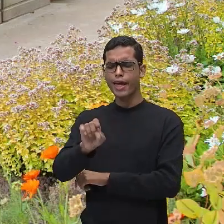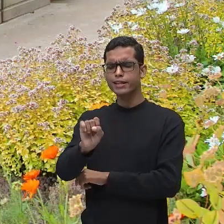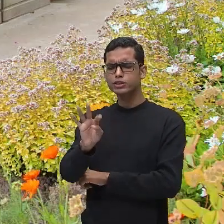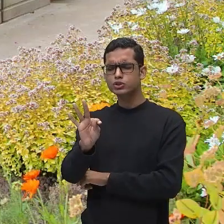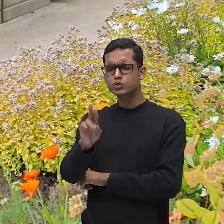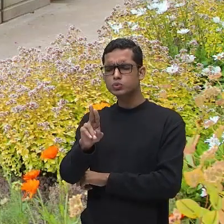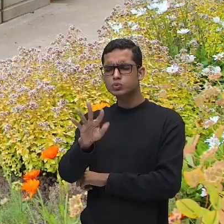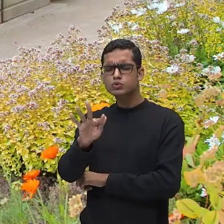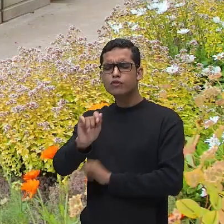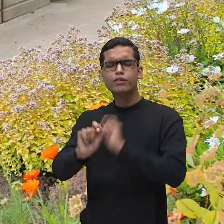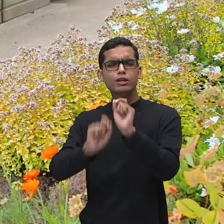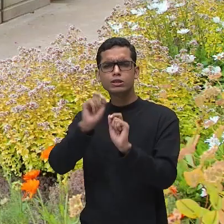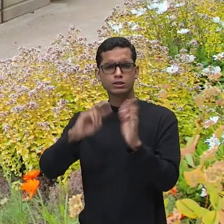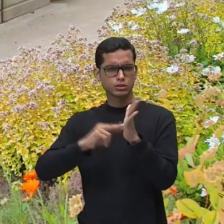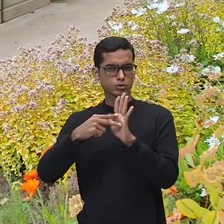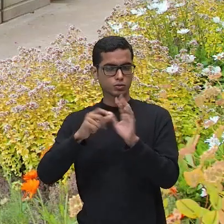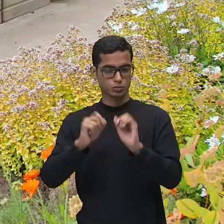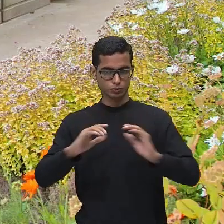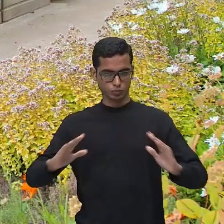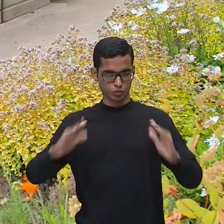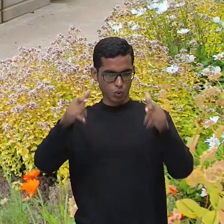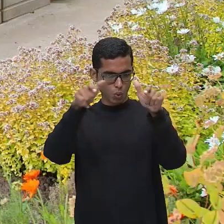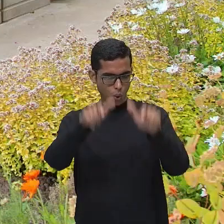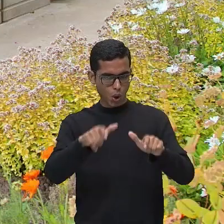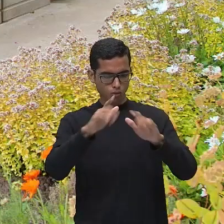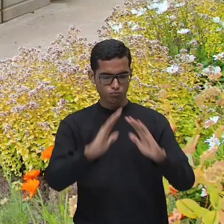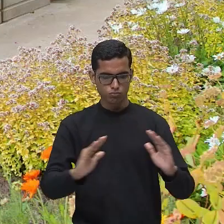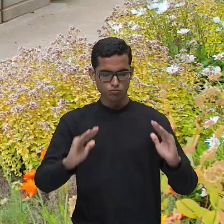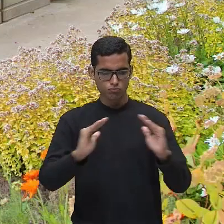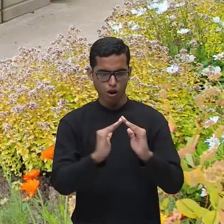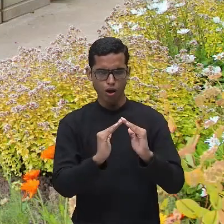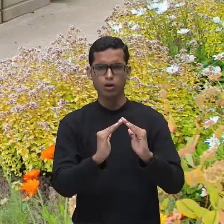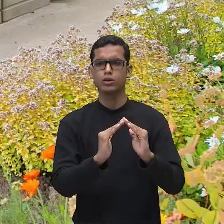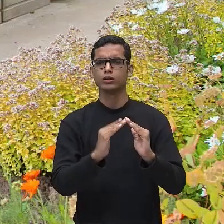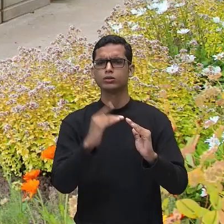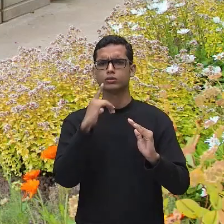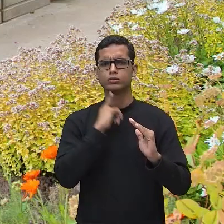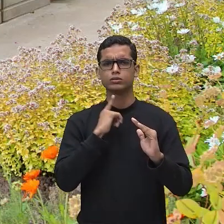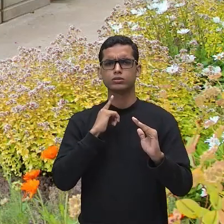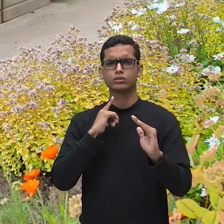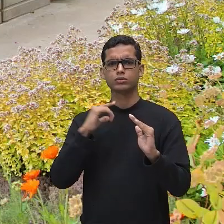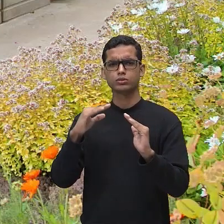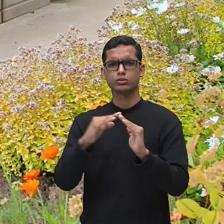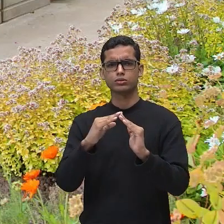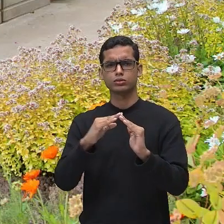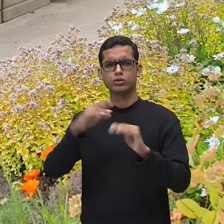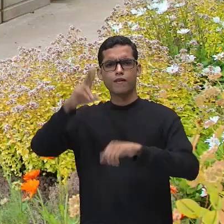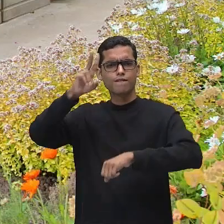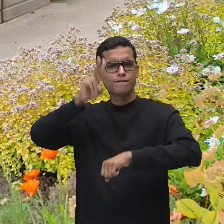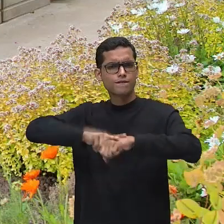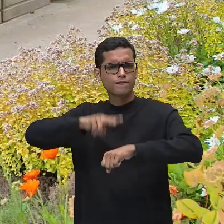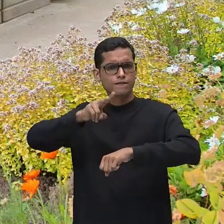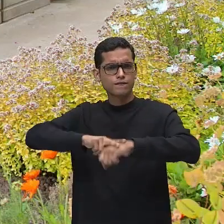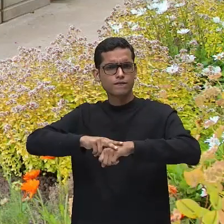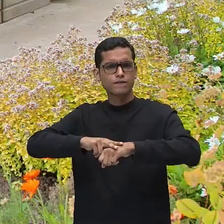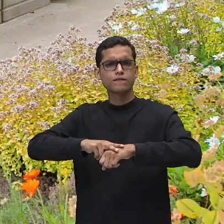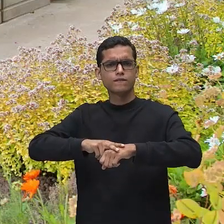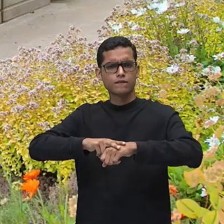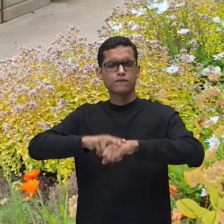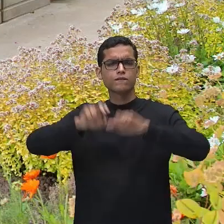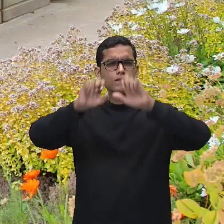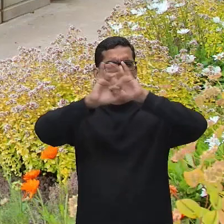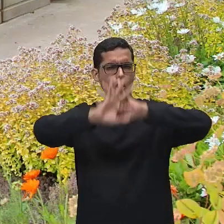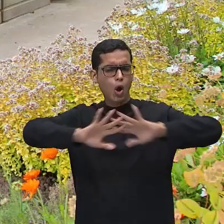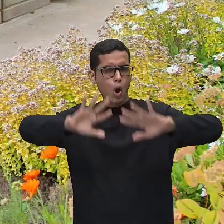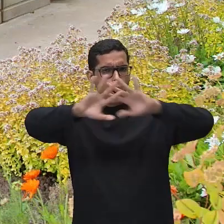lugar fechado, é uma estrutura que tem painéis de vidros transparente e